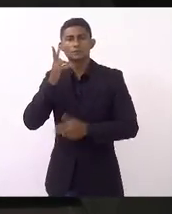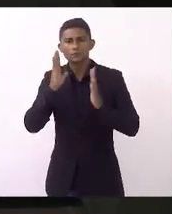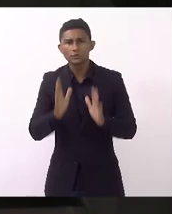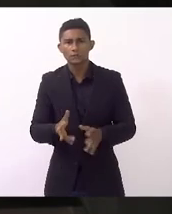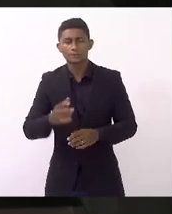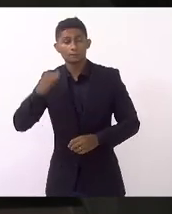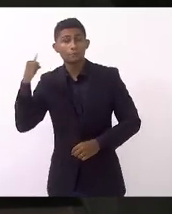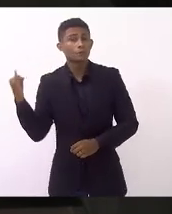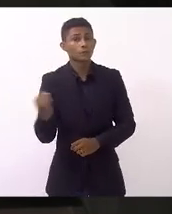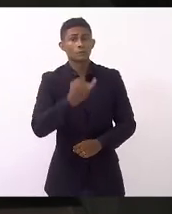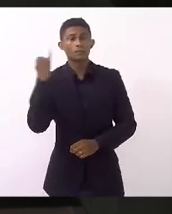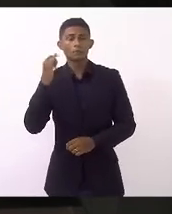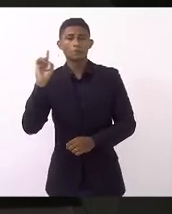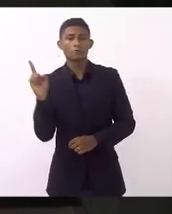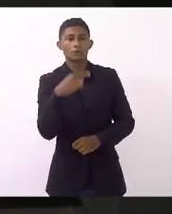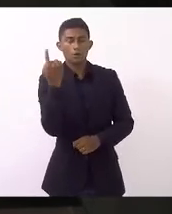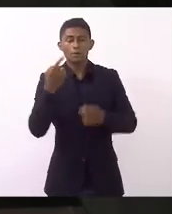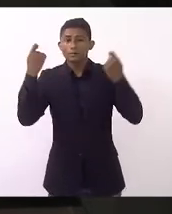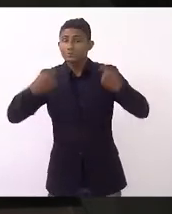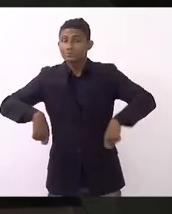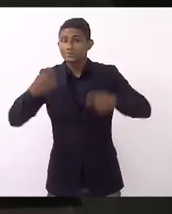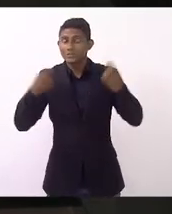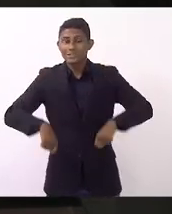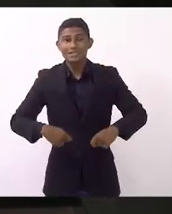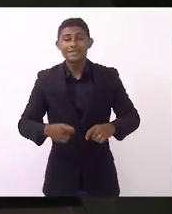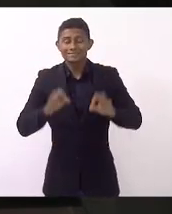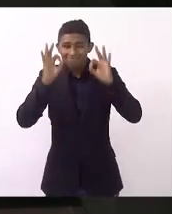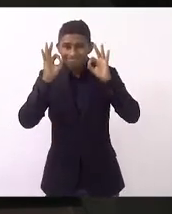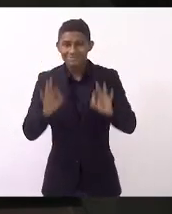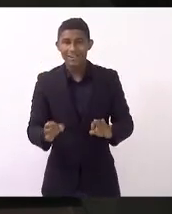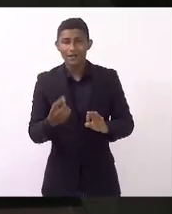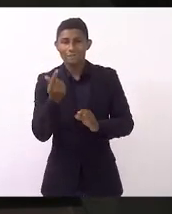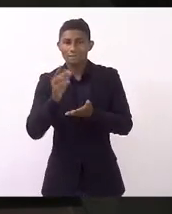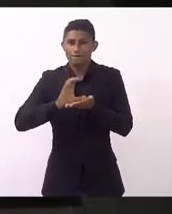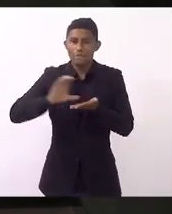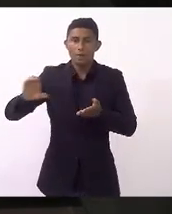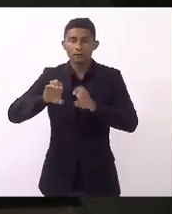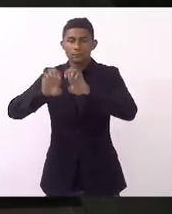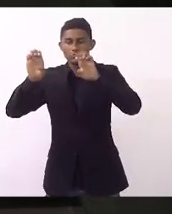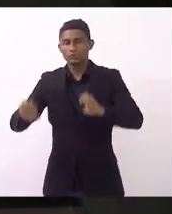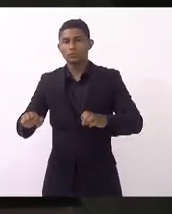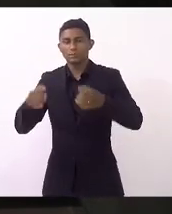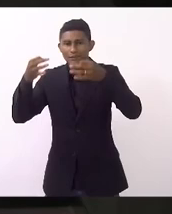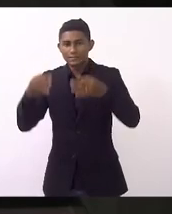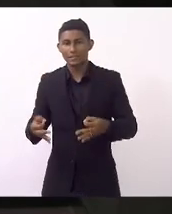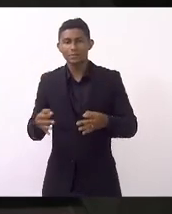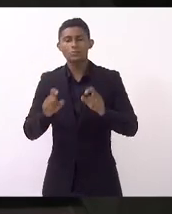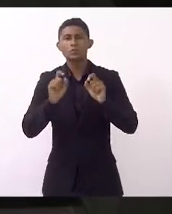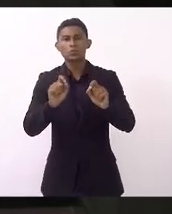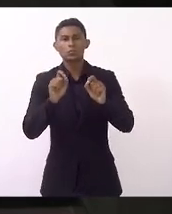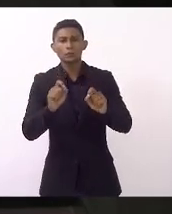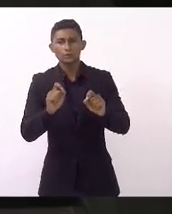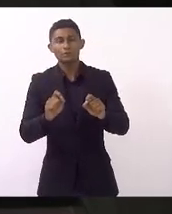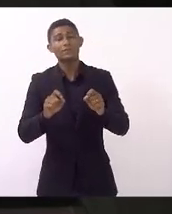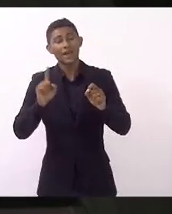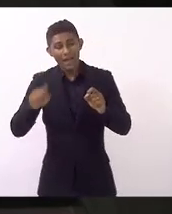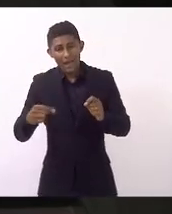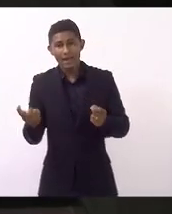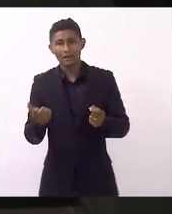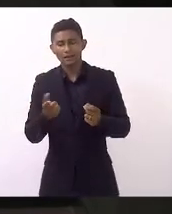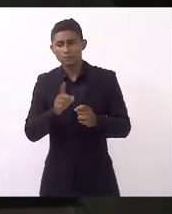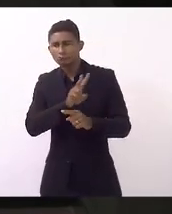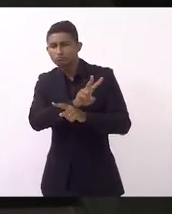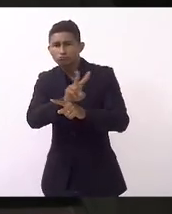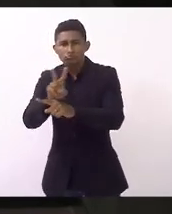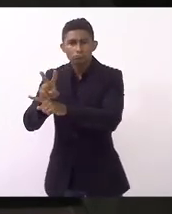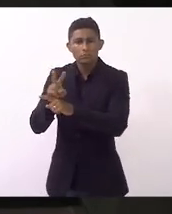assegurar que haja investimentos estruturantes de longo prazo em defesa civil, em prevenção de catástrofes, em habitação